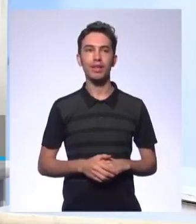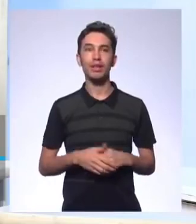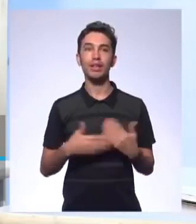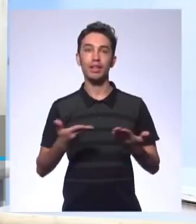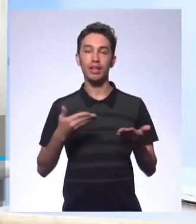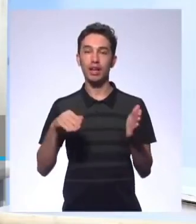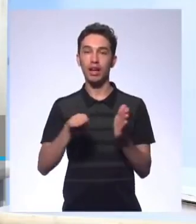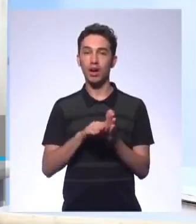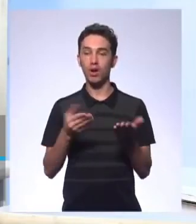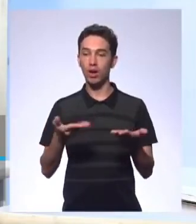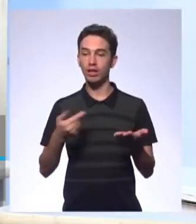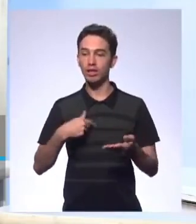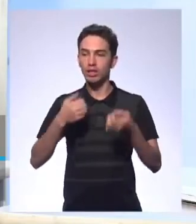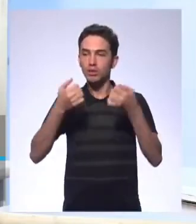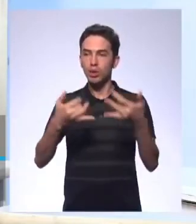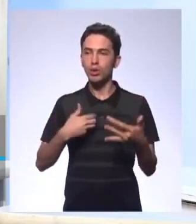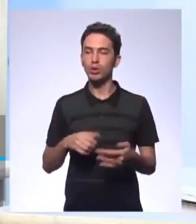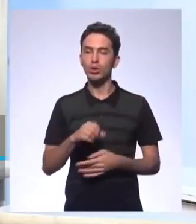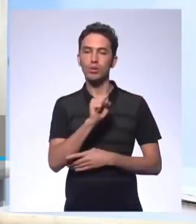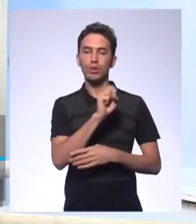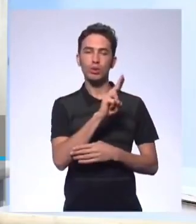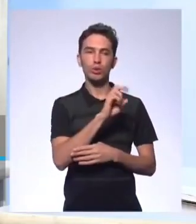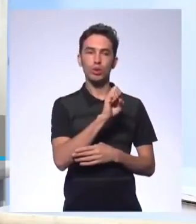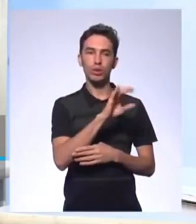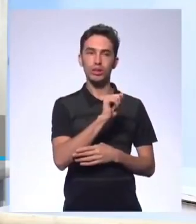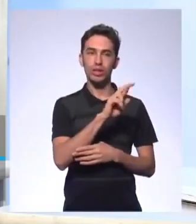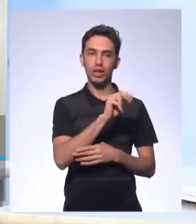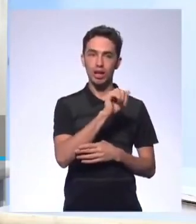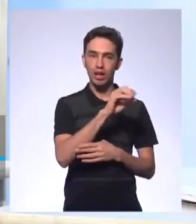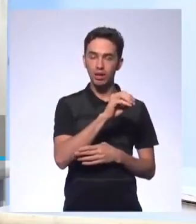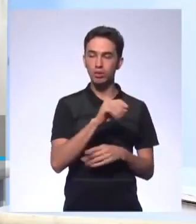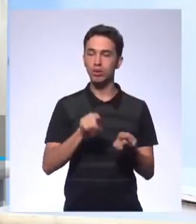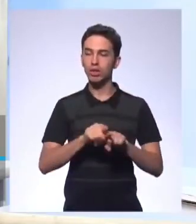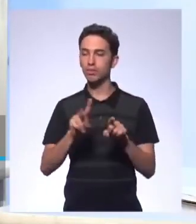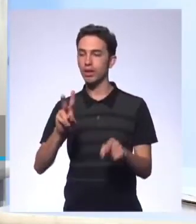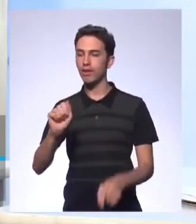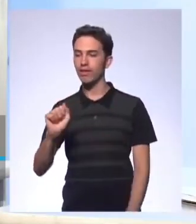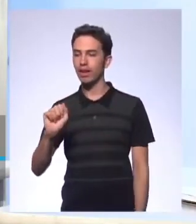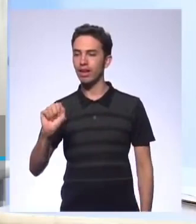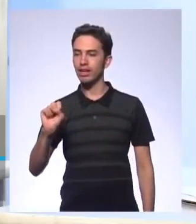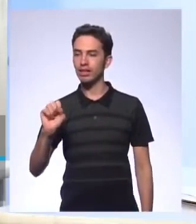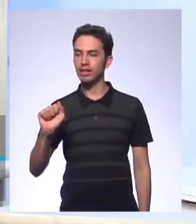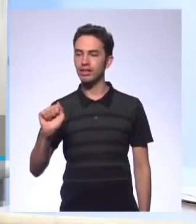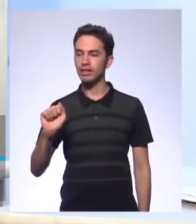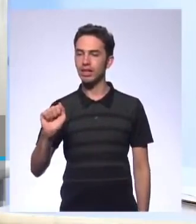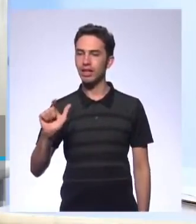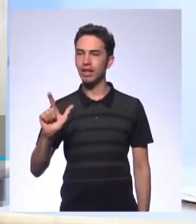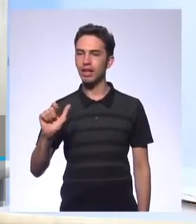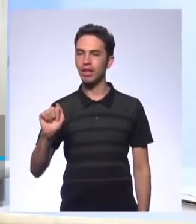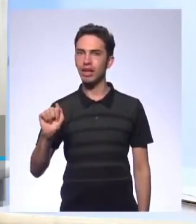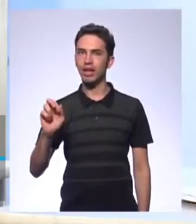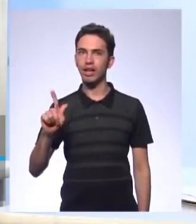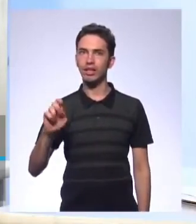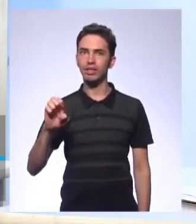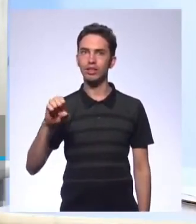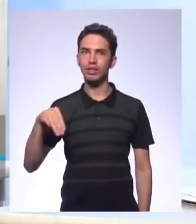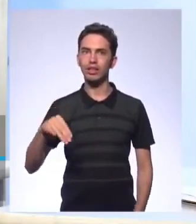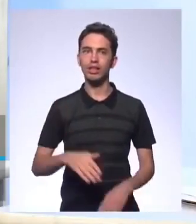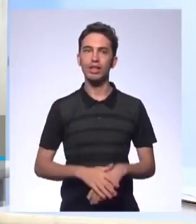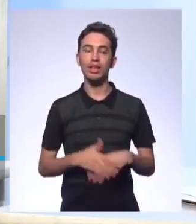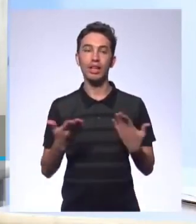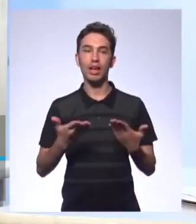suzerania e vassalagem, como funcionou, está bem? E por que aconteceu essa fragmentação do Império Romano